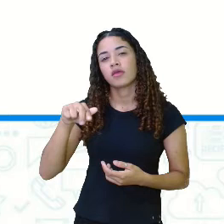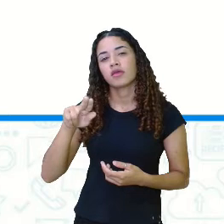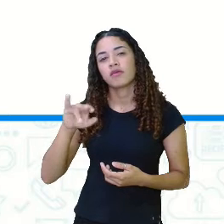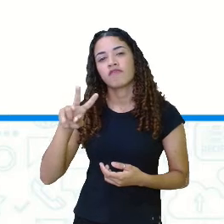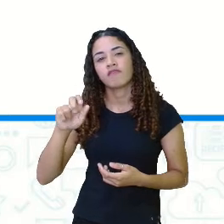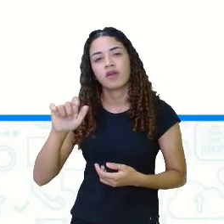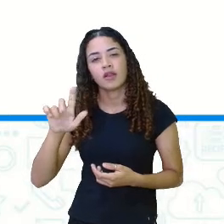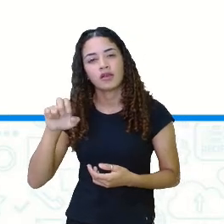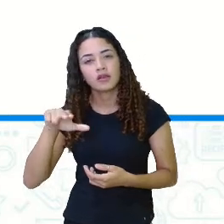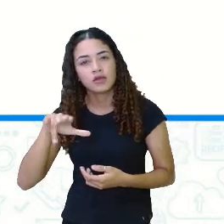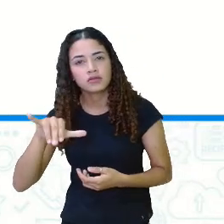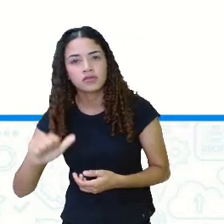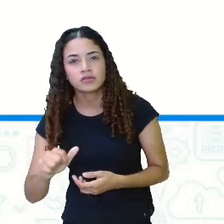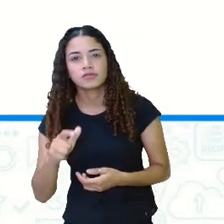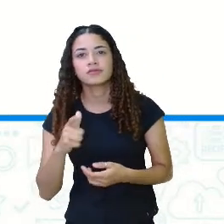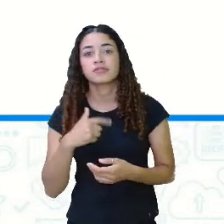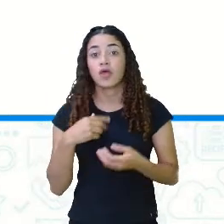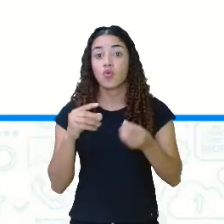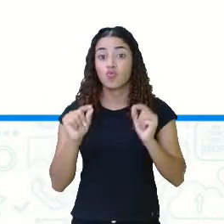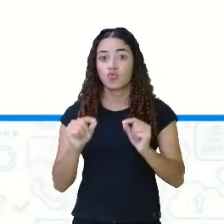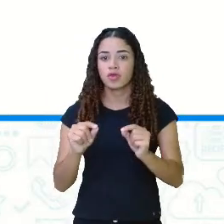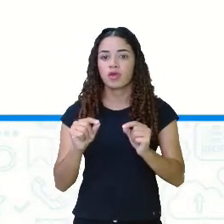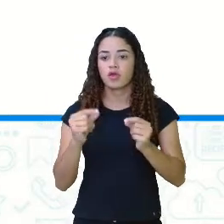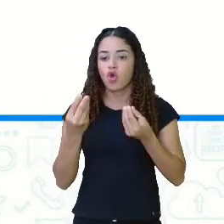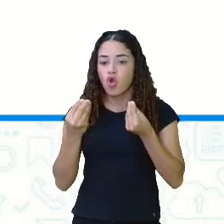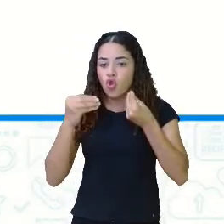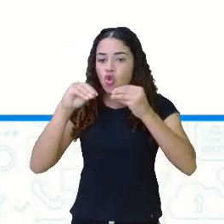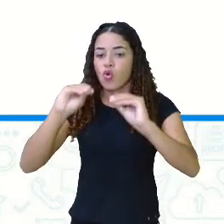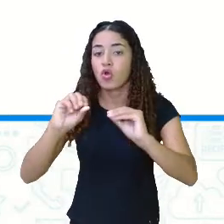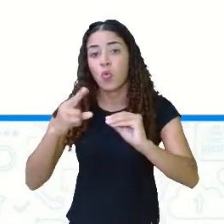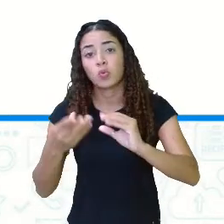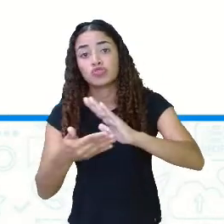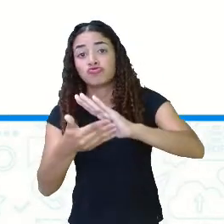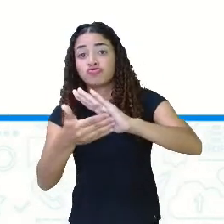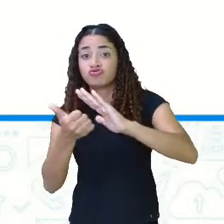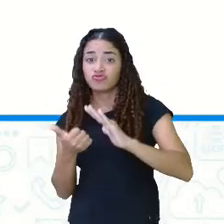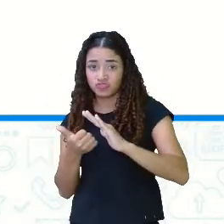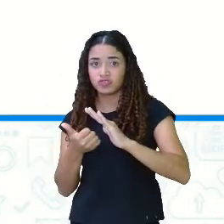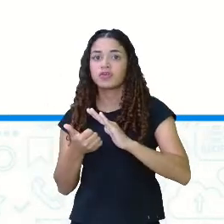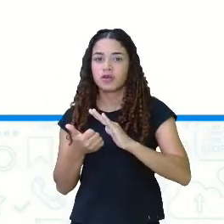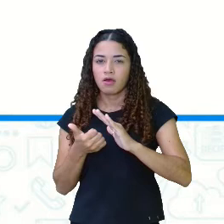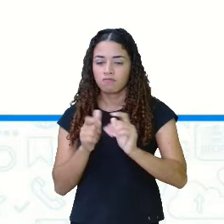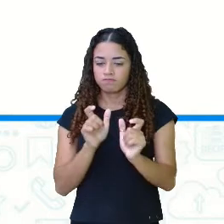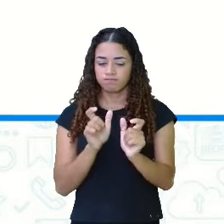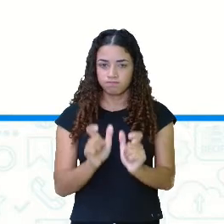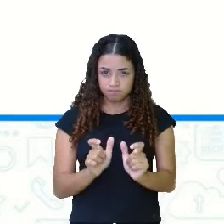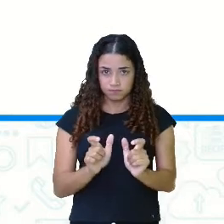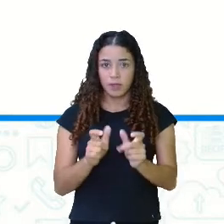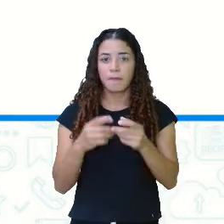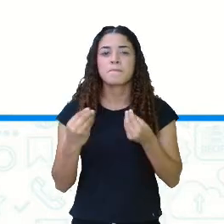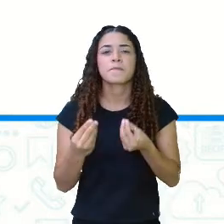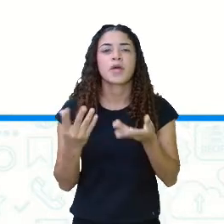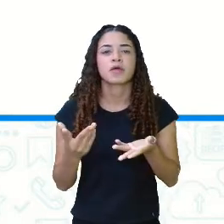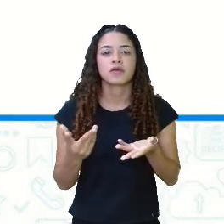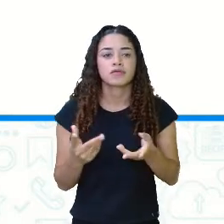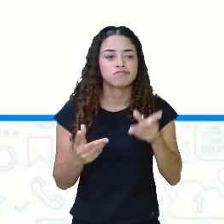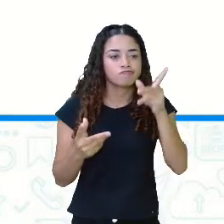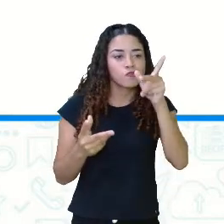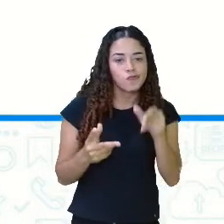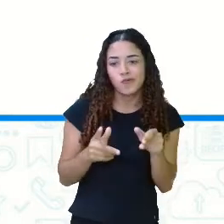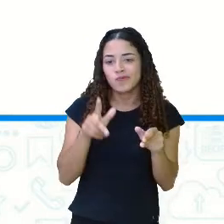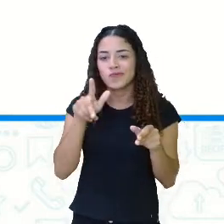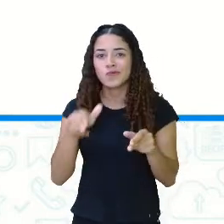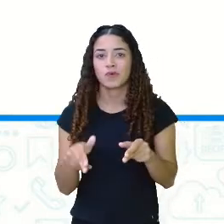em adicionar ou retirar termos de uma expressão para que de fato fiquem iguais. Presta atenção